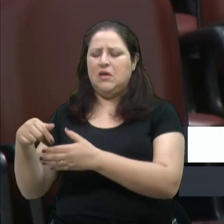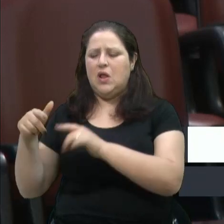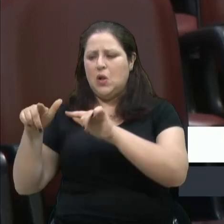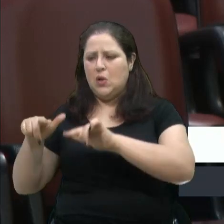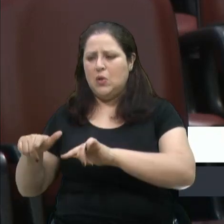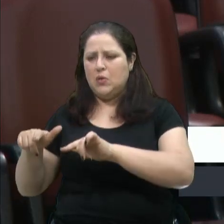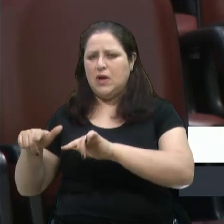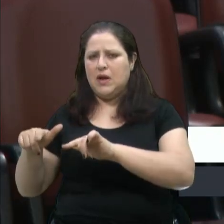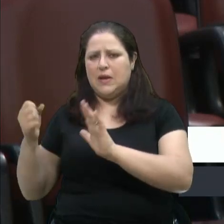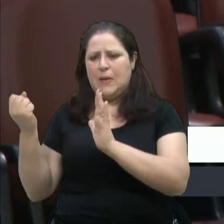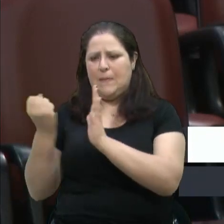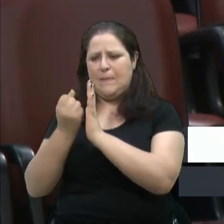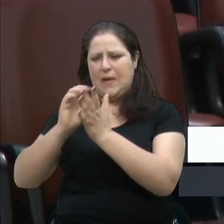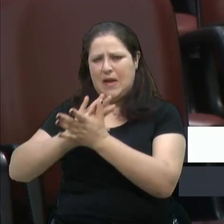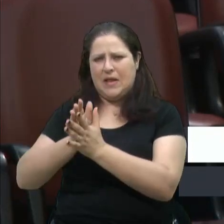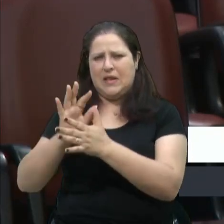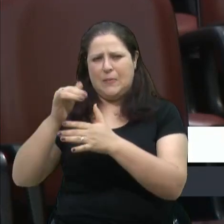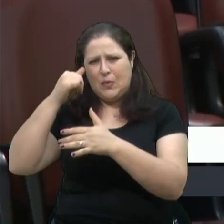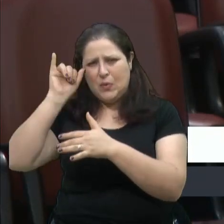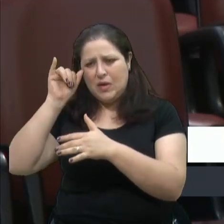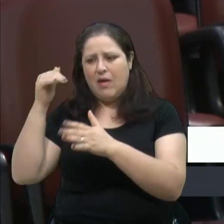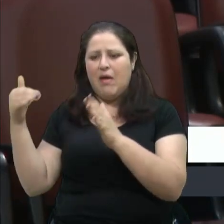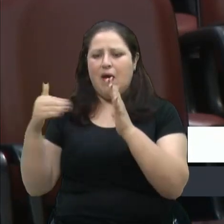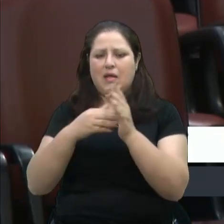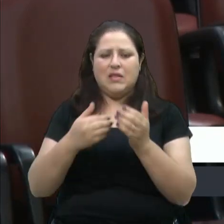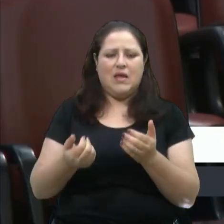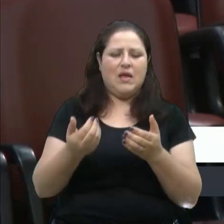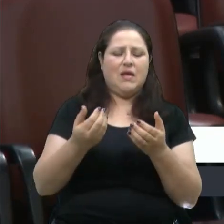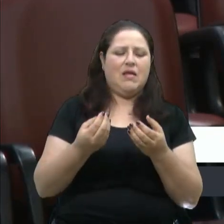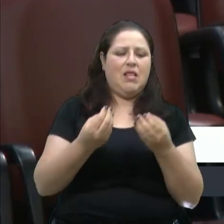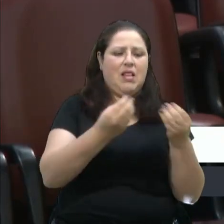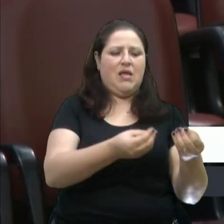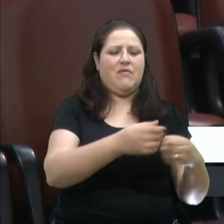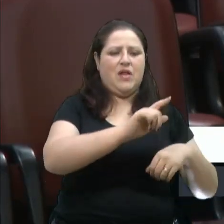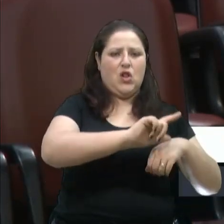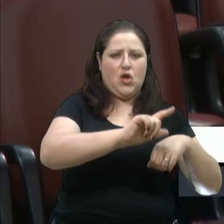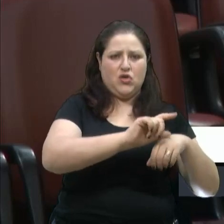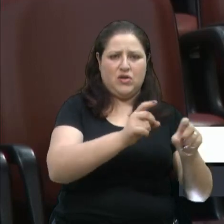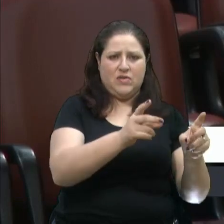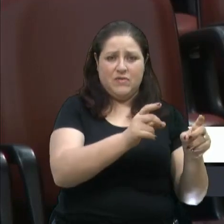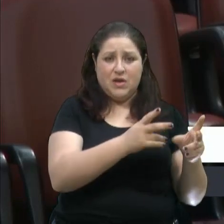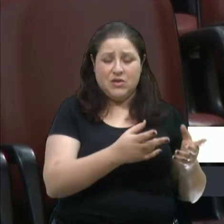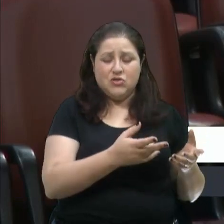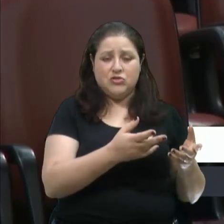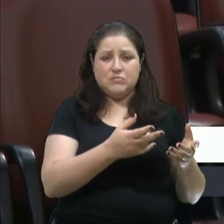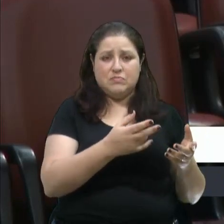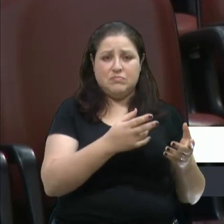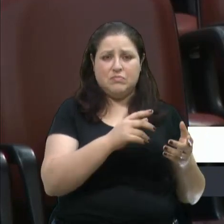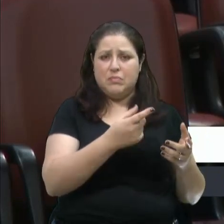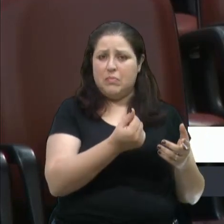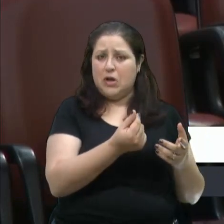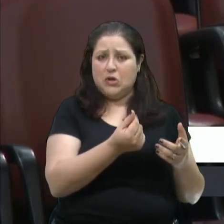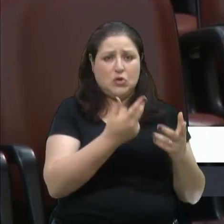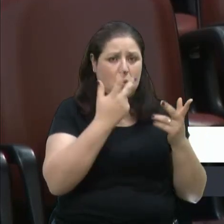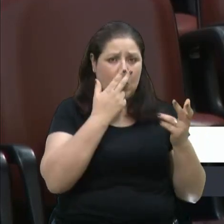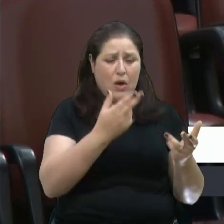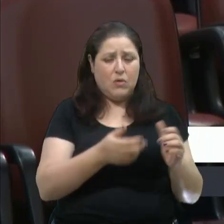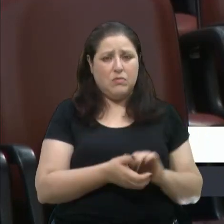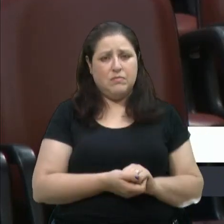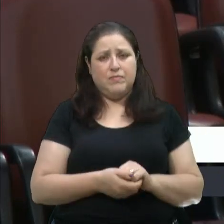nós precisamos de ver onde que tá esse erro para que baixe a carne o preço da carne para que nós